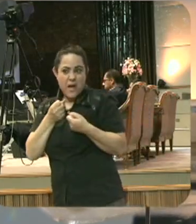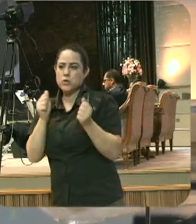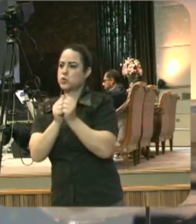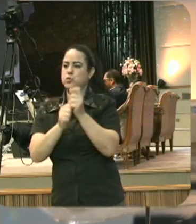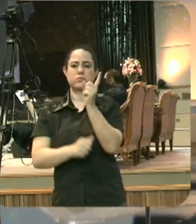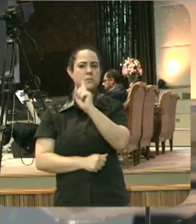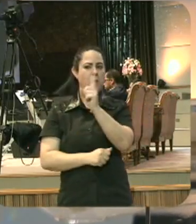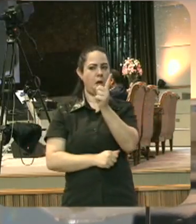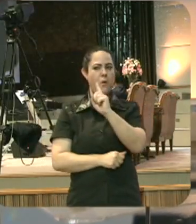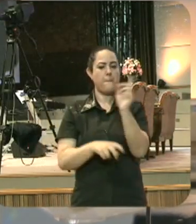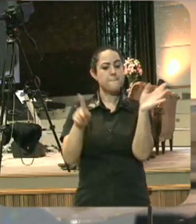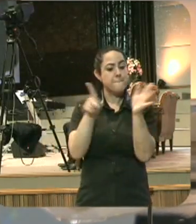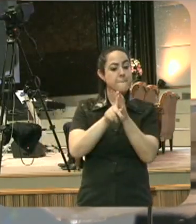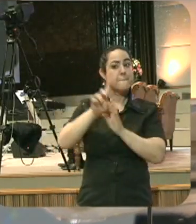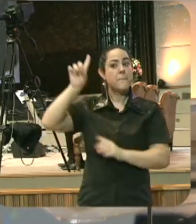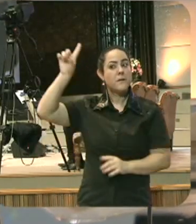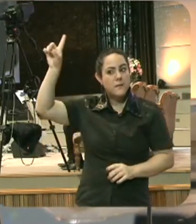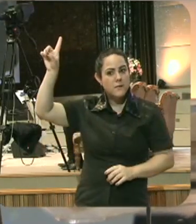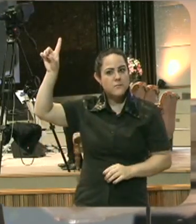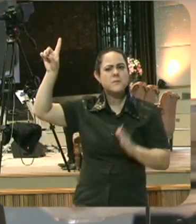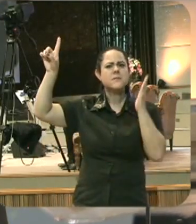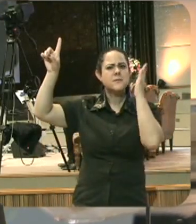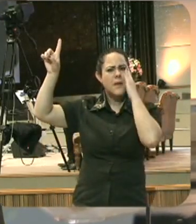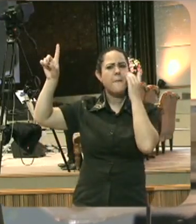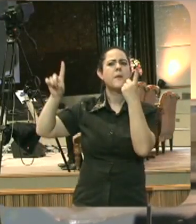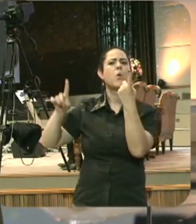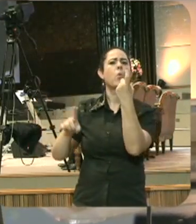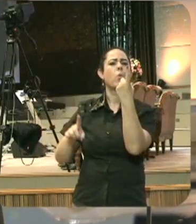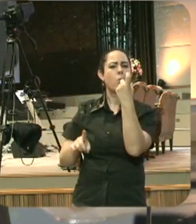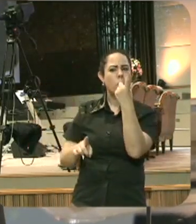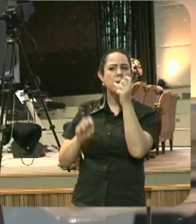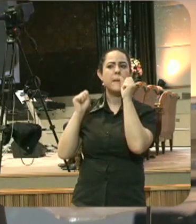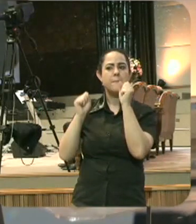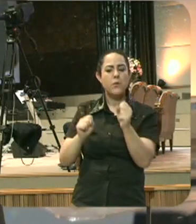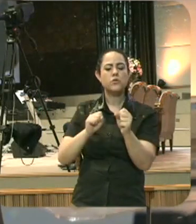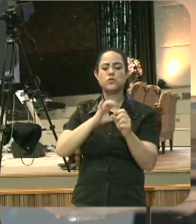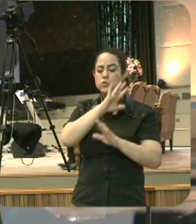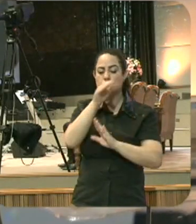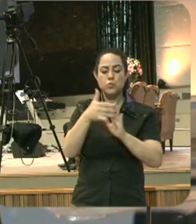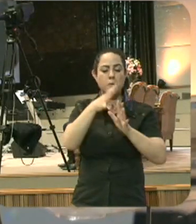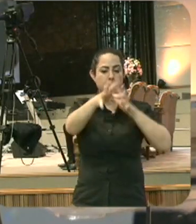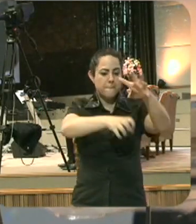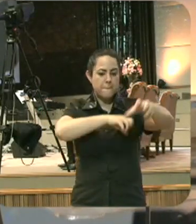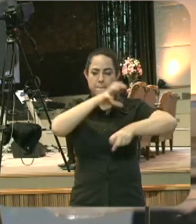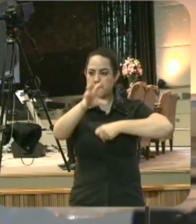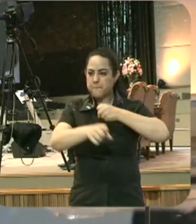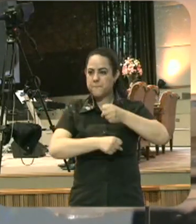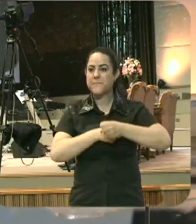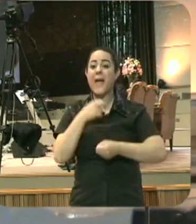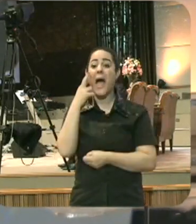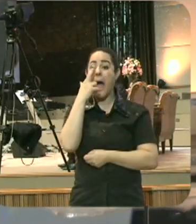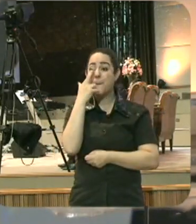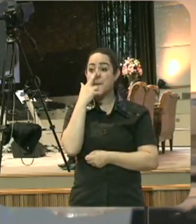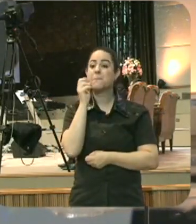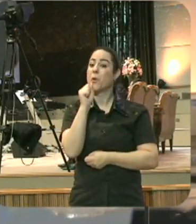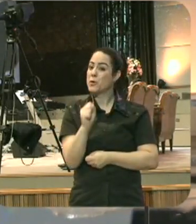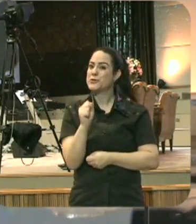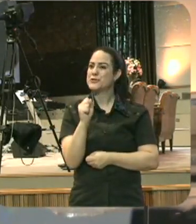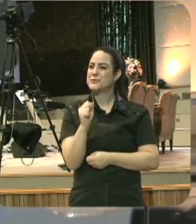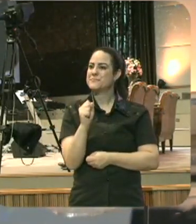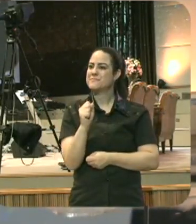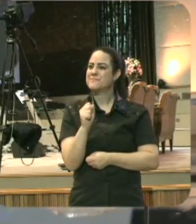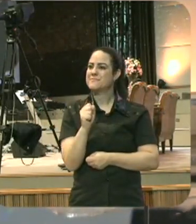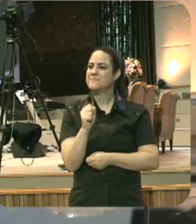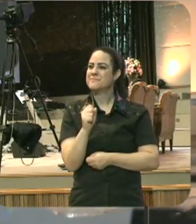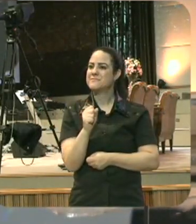era consagrado ao Senhor. Sabe quem foi a única pessoa que pôde tirar tudo que tinha da cidade? Raabe.